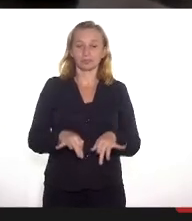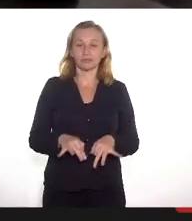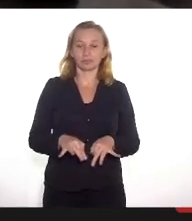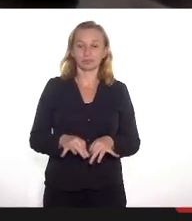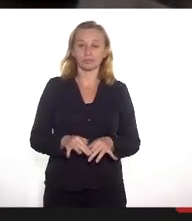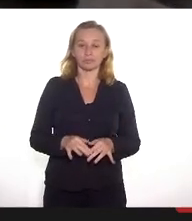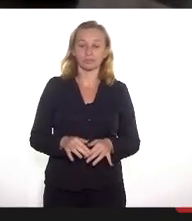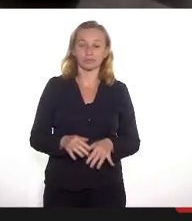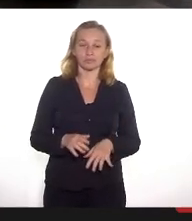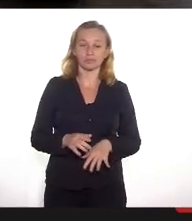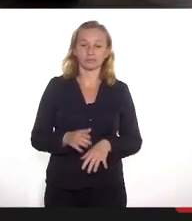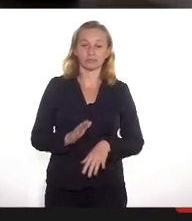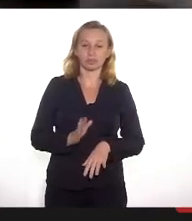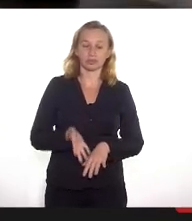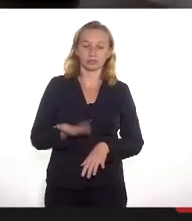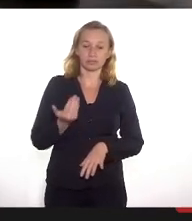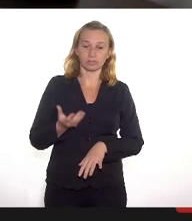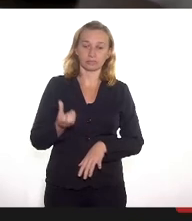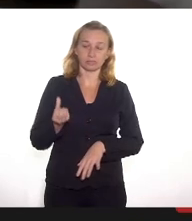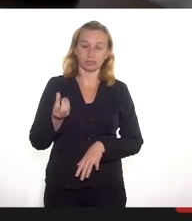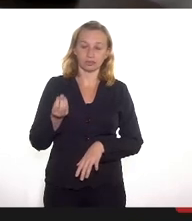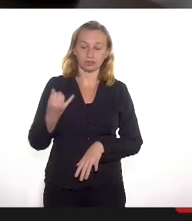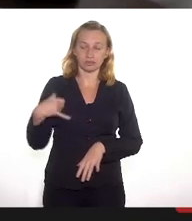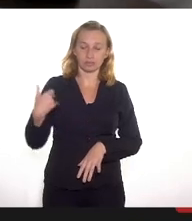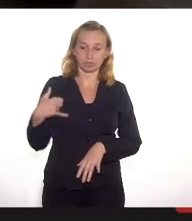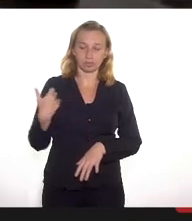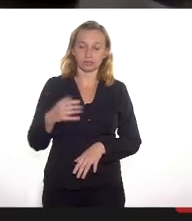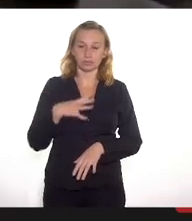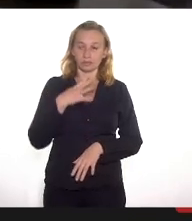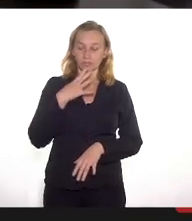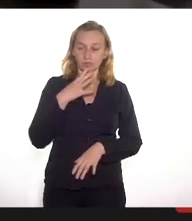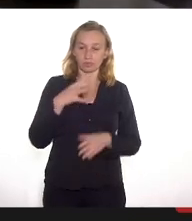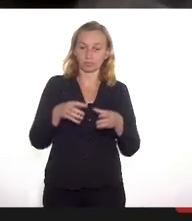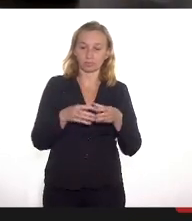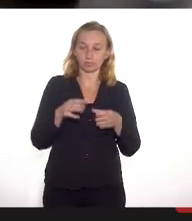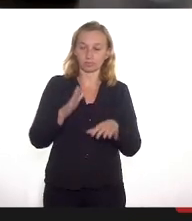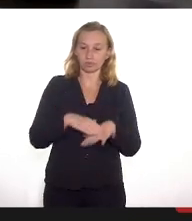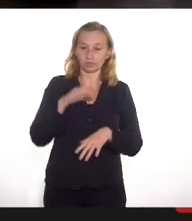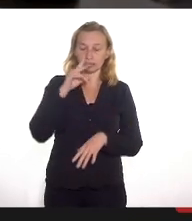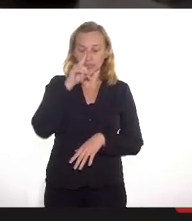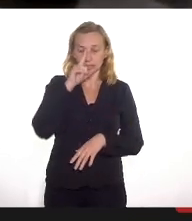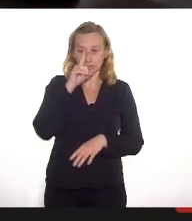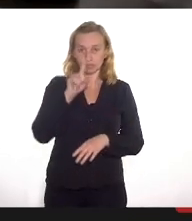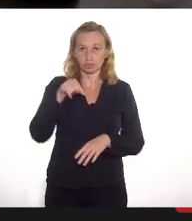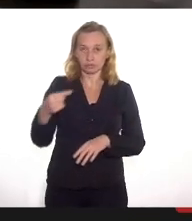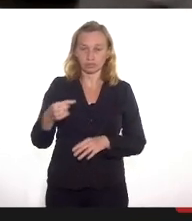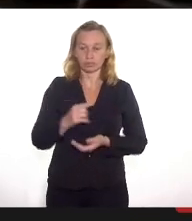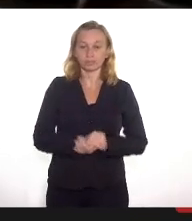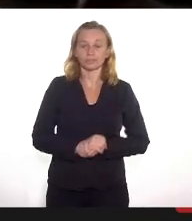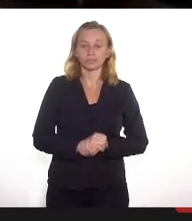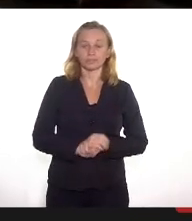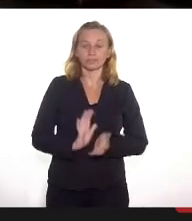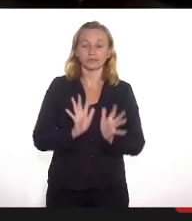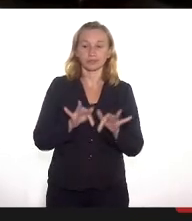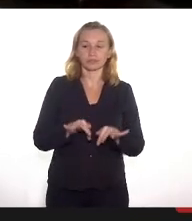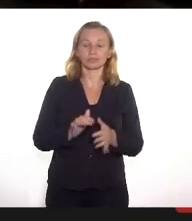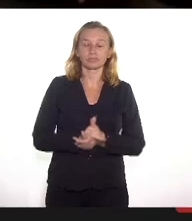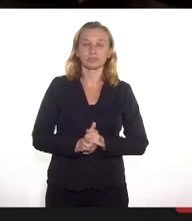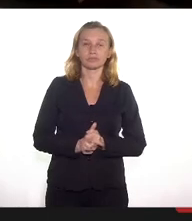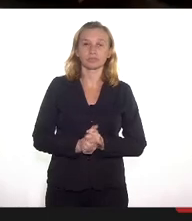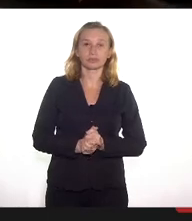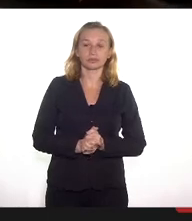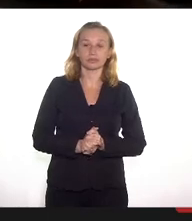etárias acima dos 60 anos que seria depois tratamento do a partir daí concluir-se